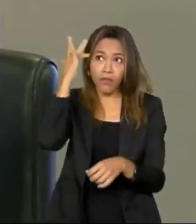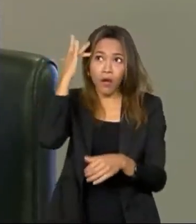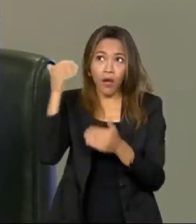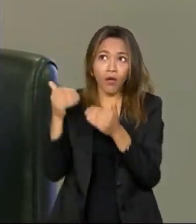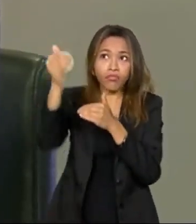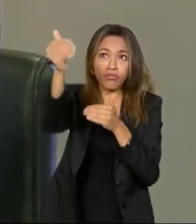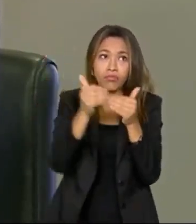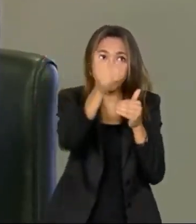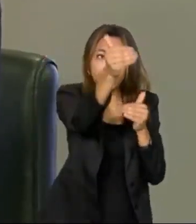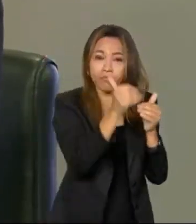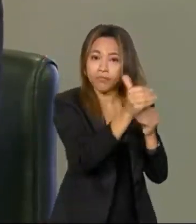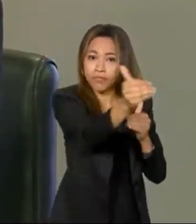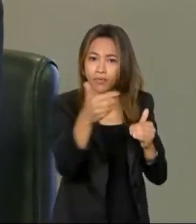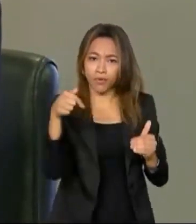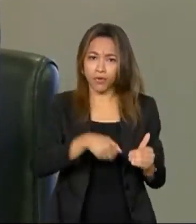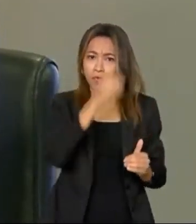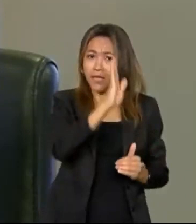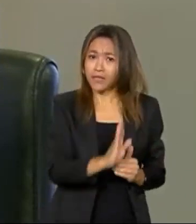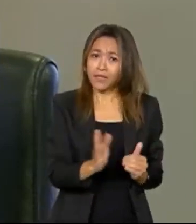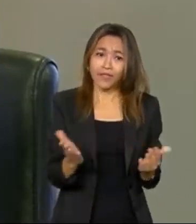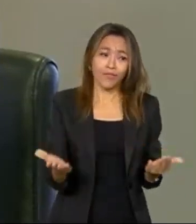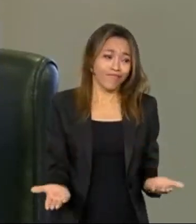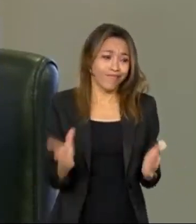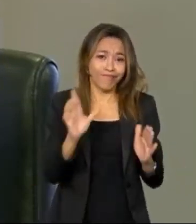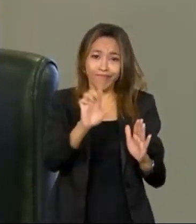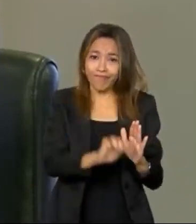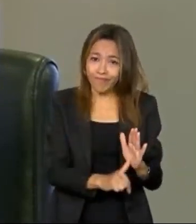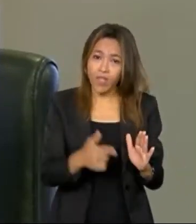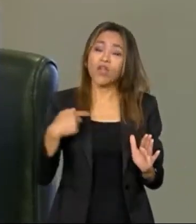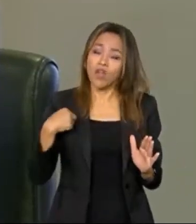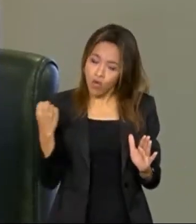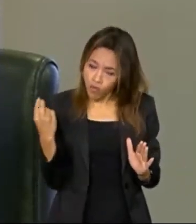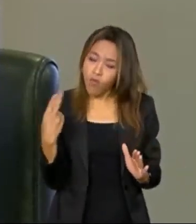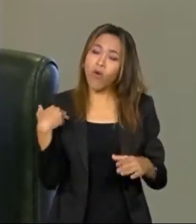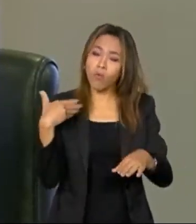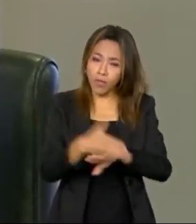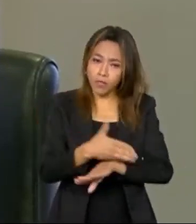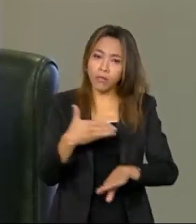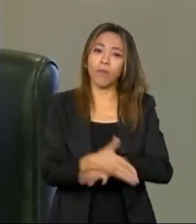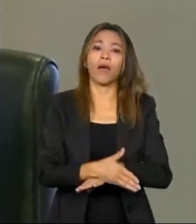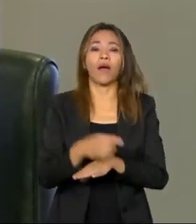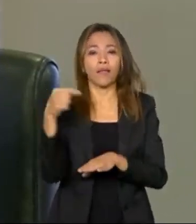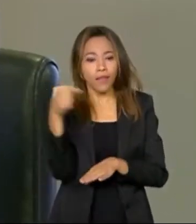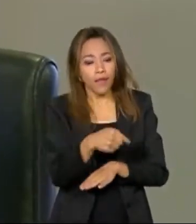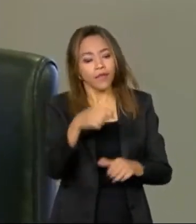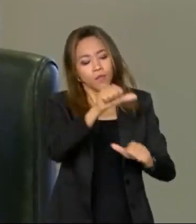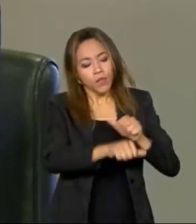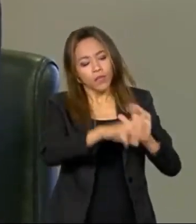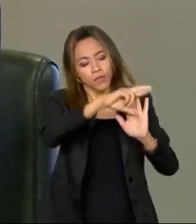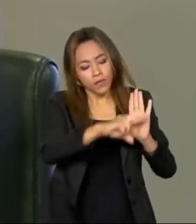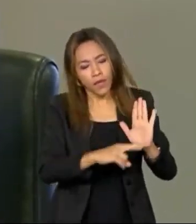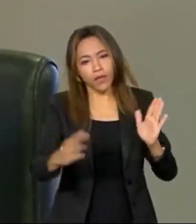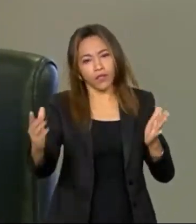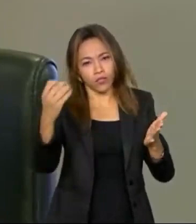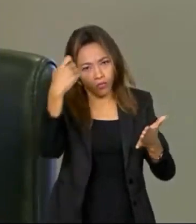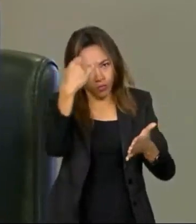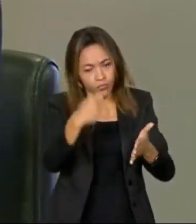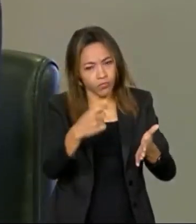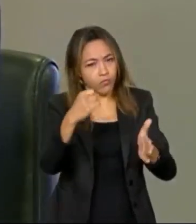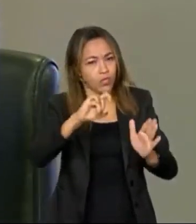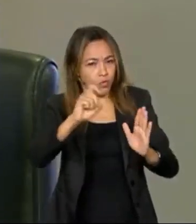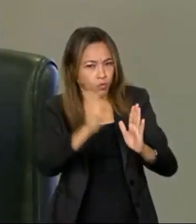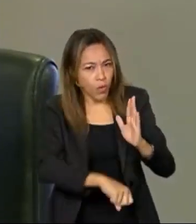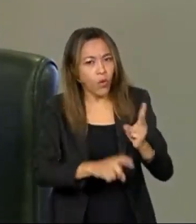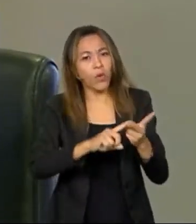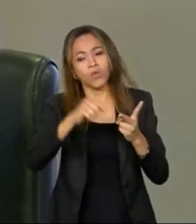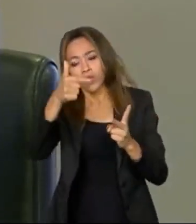nessa negociação? Eu vou me envolver, sim. Nessa e na reforma tributária, no mercado seguro e